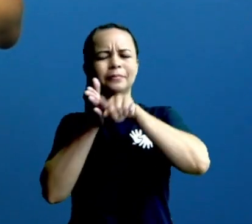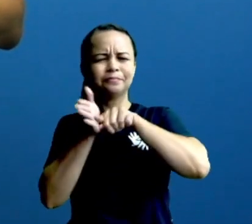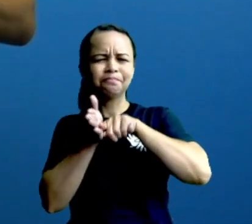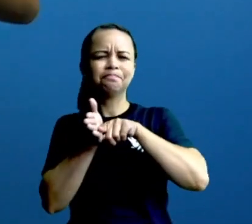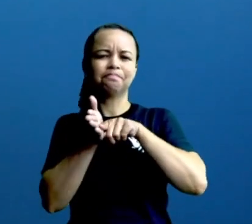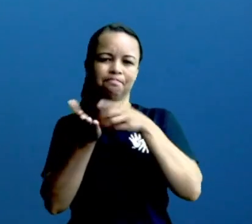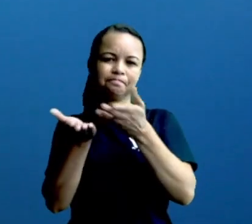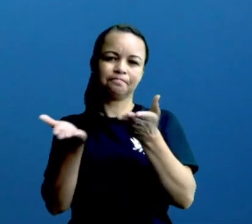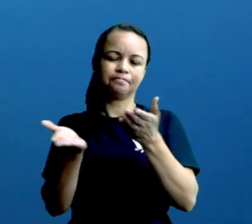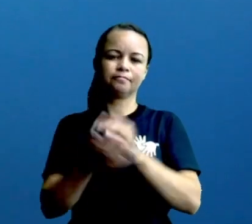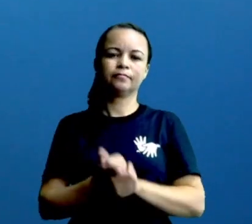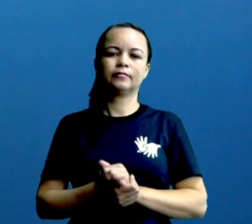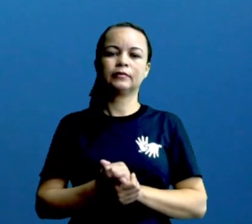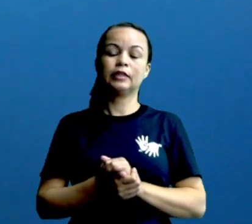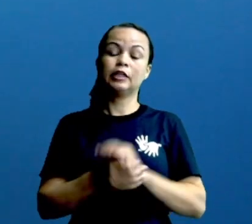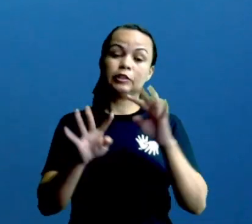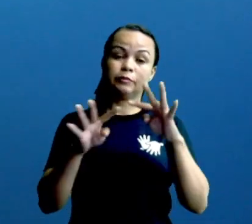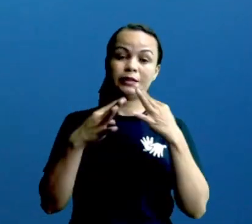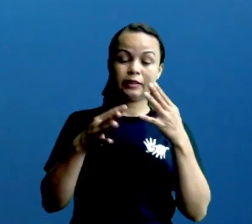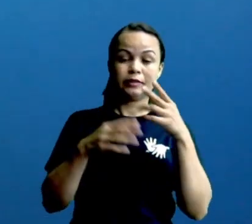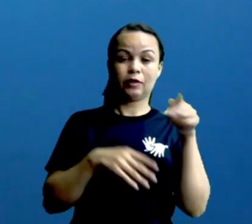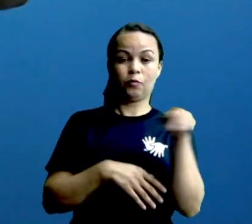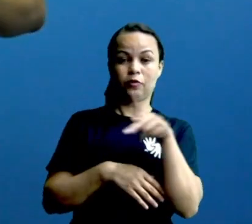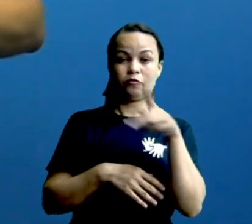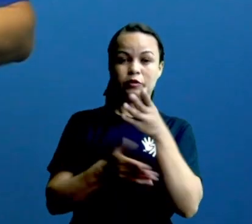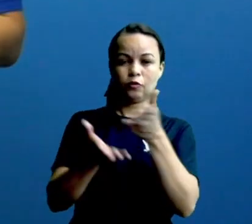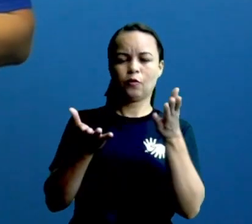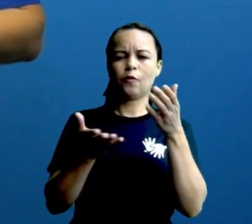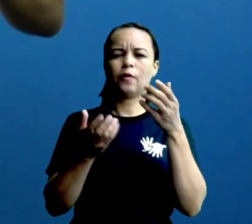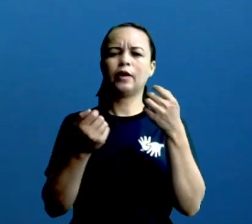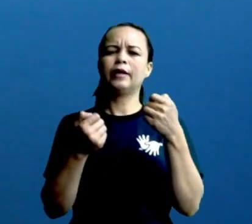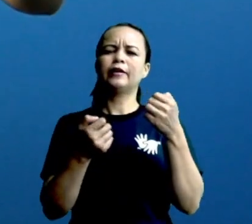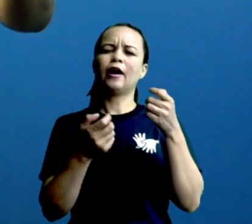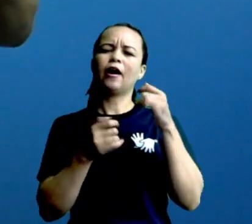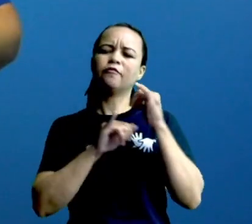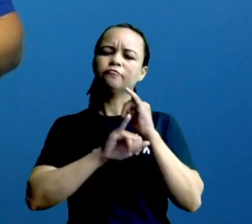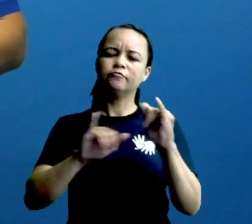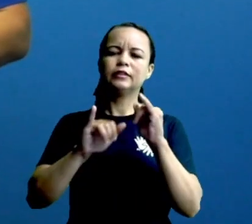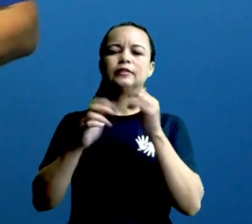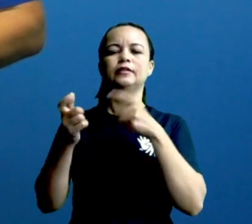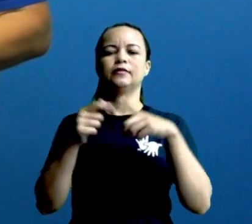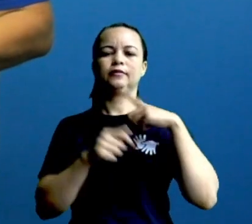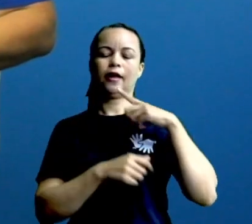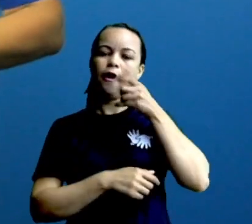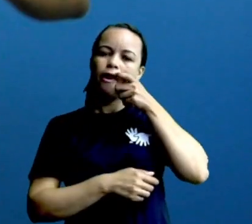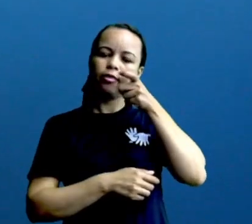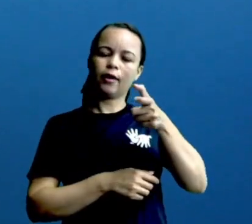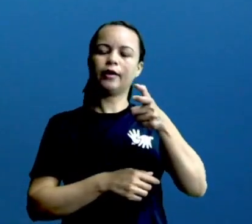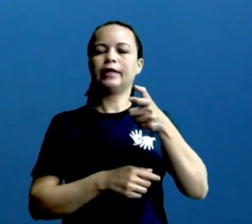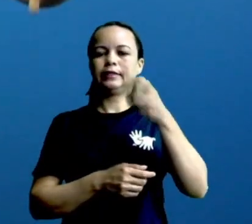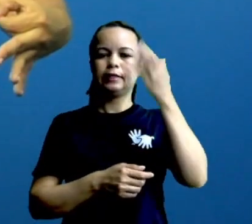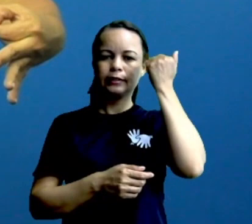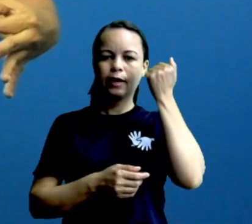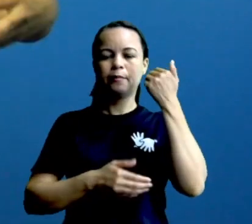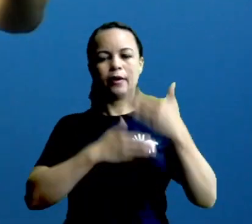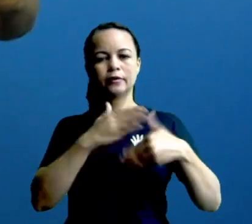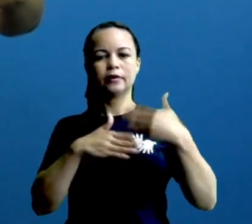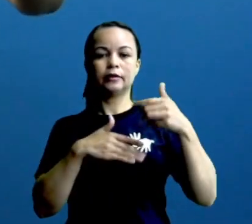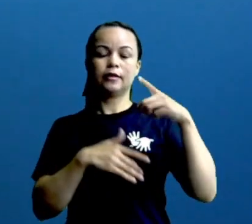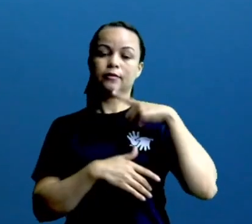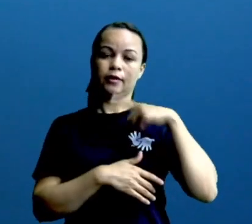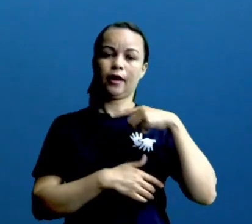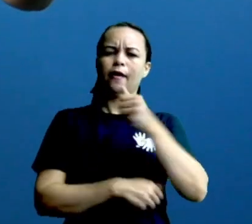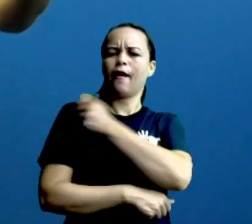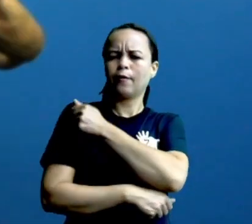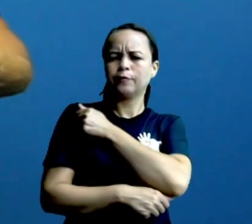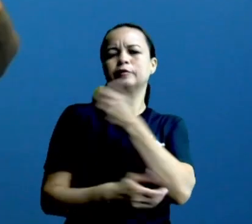Pesquisa. Chama a atenção do teu professor, diz que tem interesse em saber sobre isso. Porque se tem alguém que domina esse saber aqui, que vai com certeza te guiar,